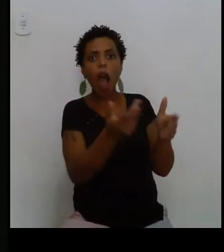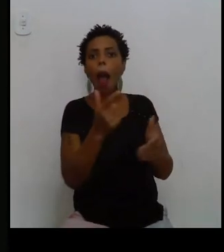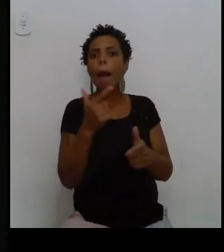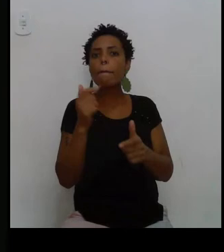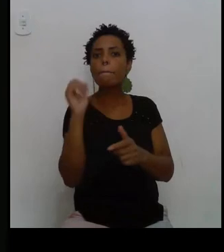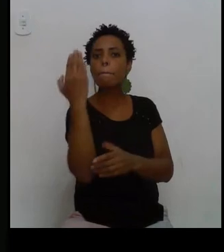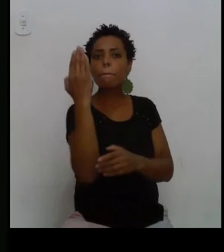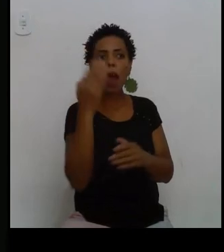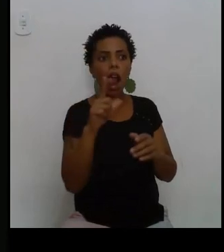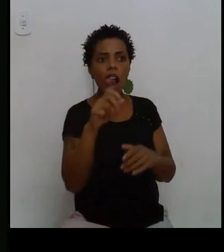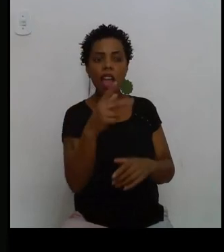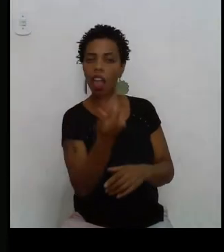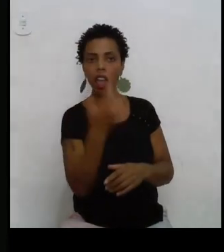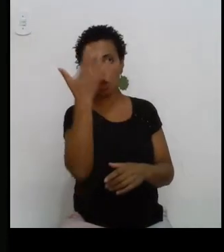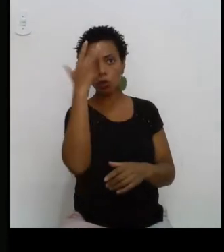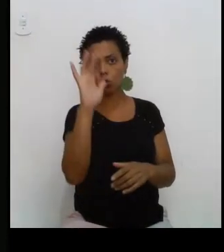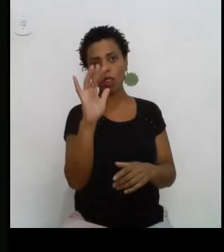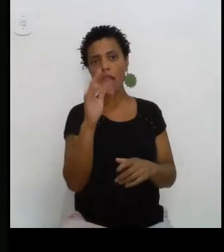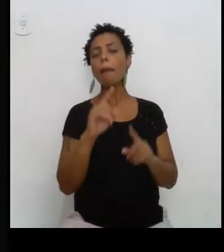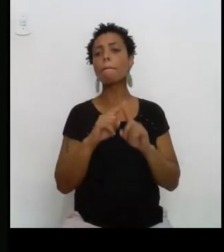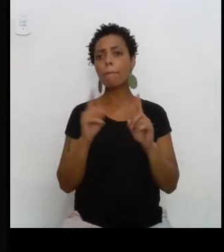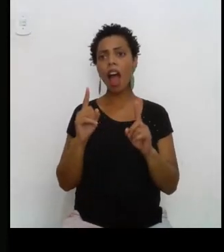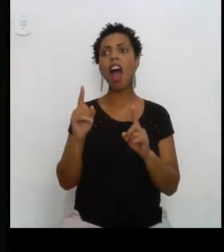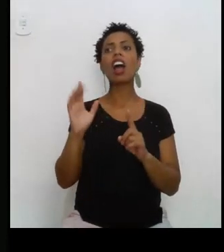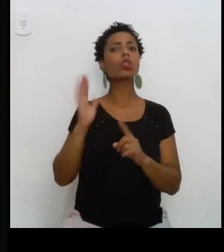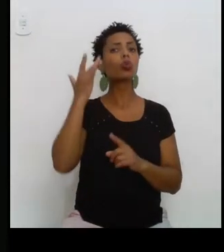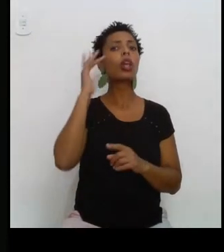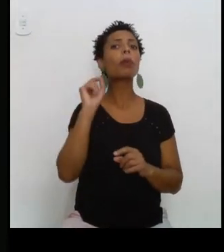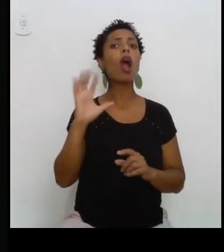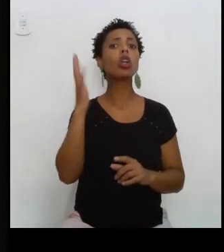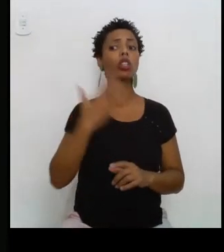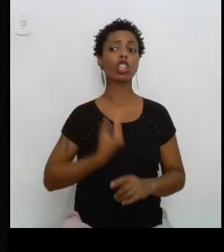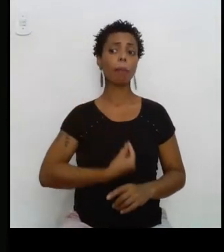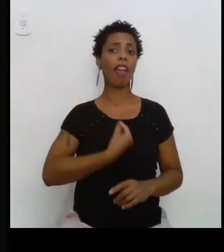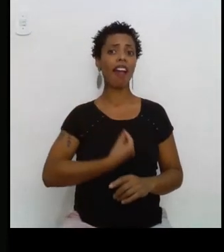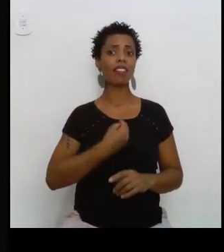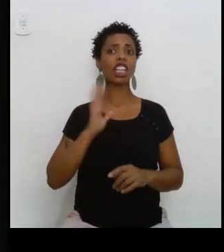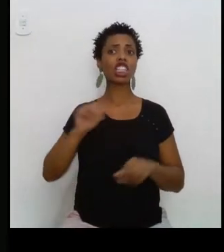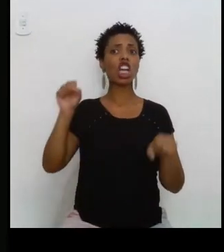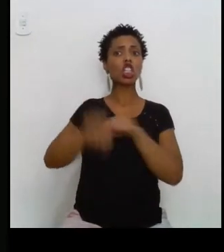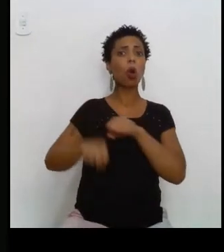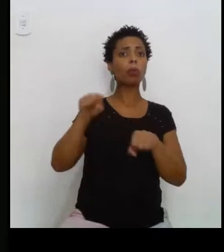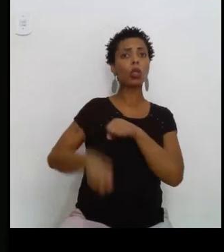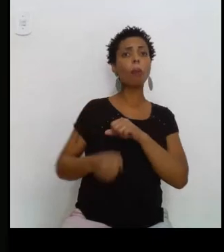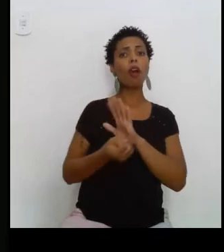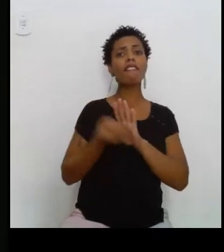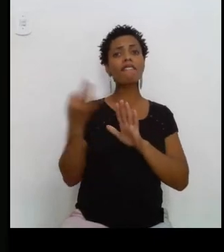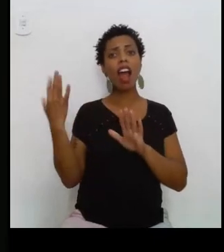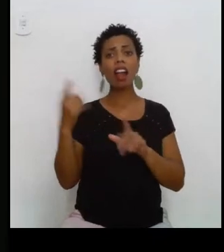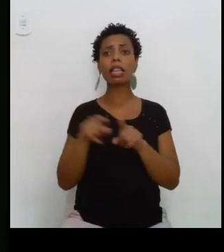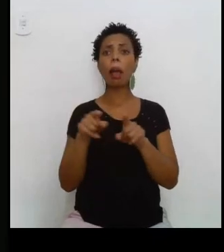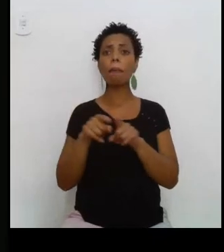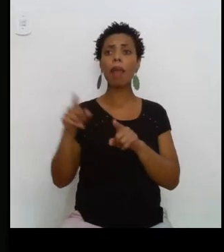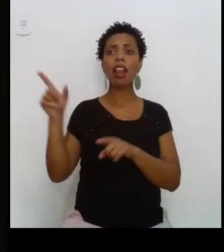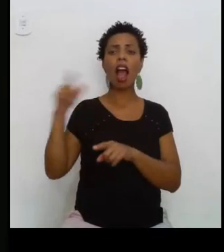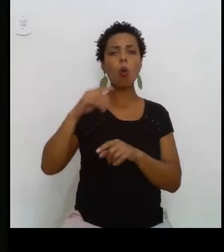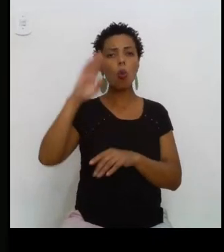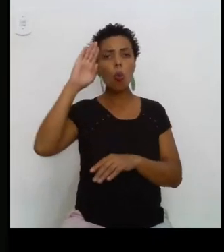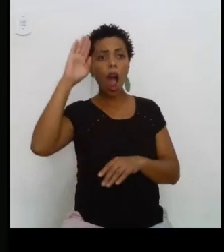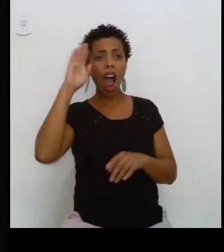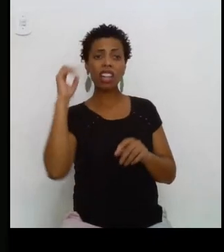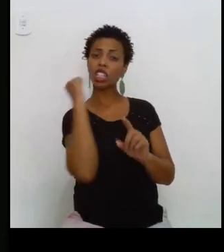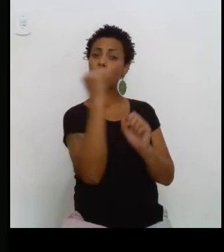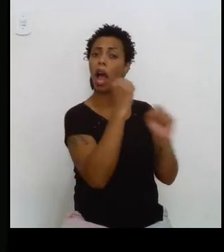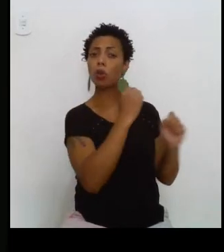sabe quantas vezes eu fui estuprada pelos guardas naquela merda os amigos que eu perdi para explicar mento outras fracassados o suicídio não